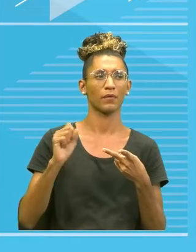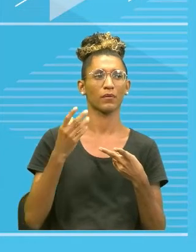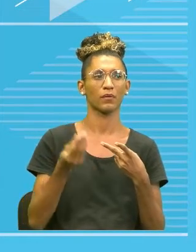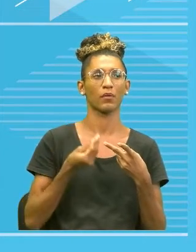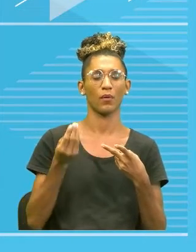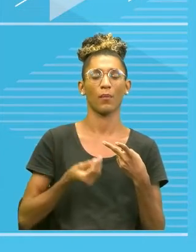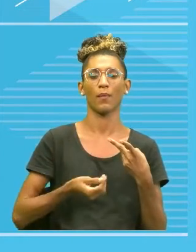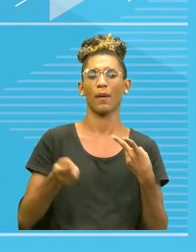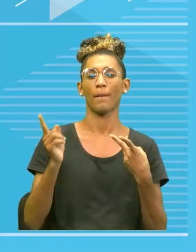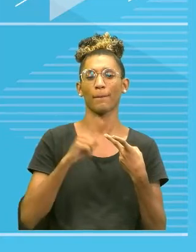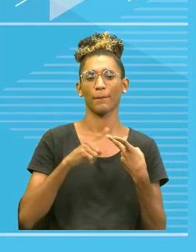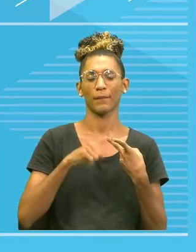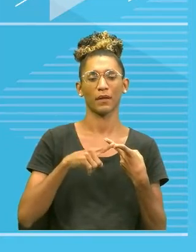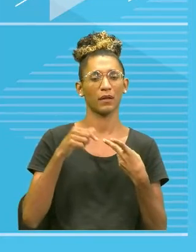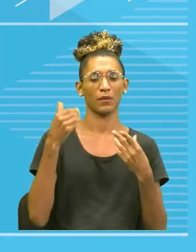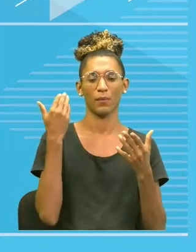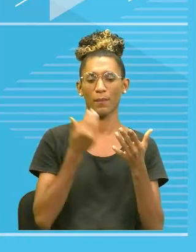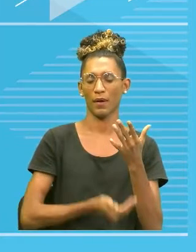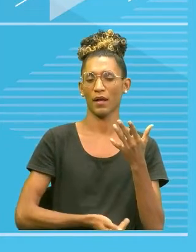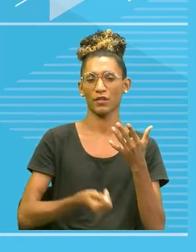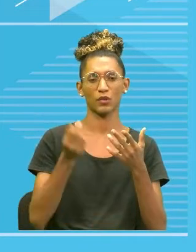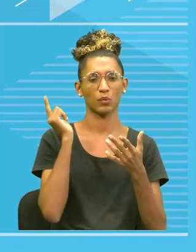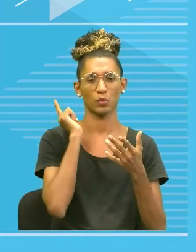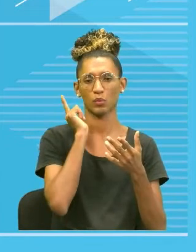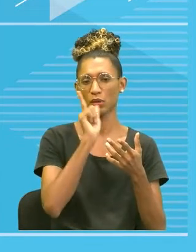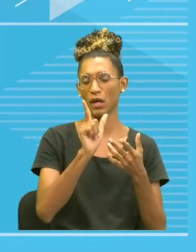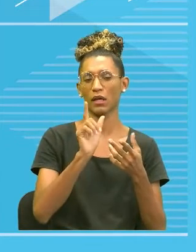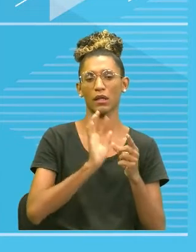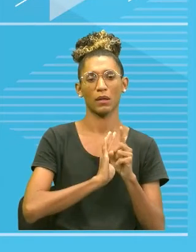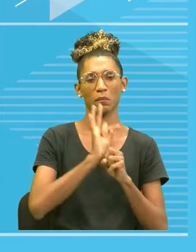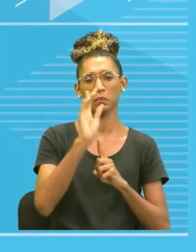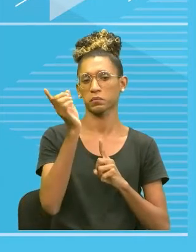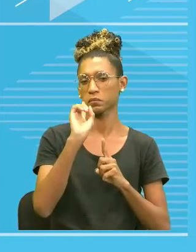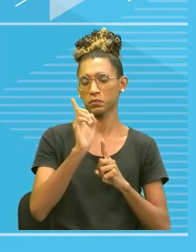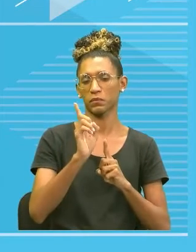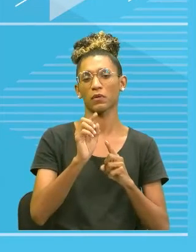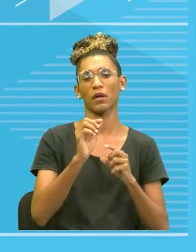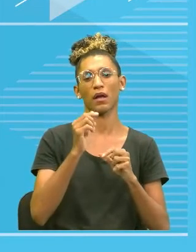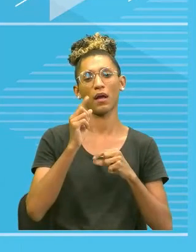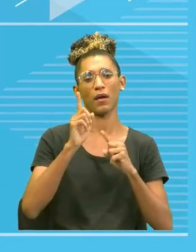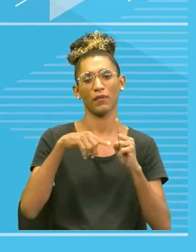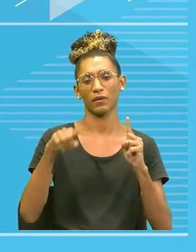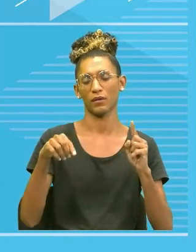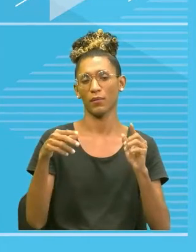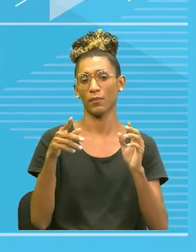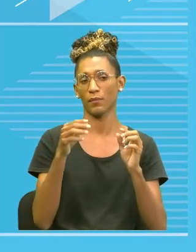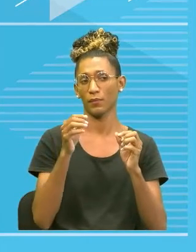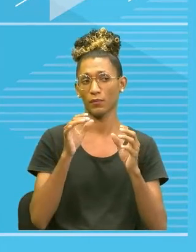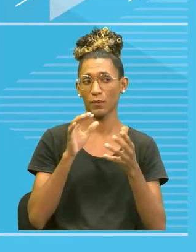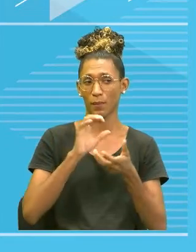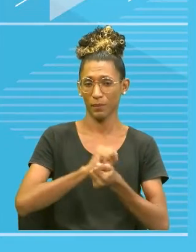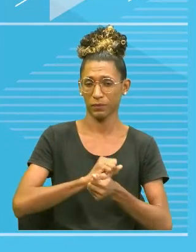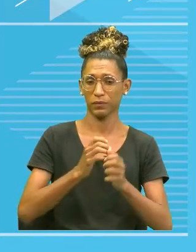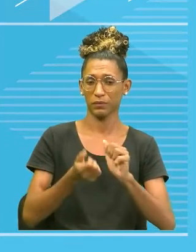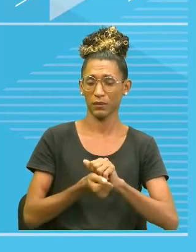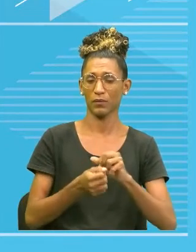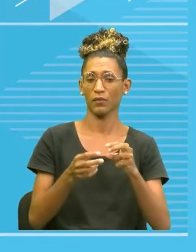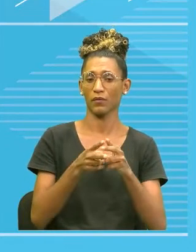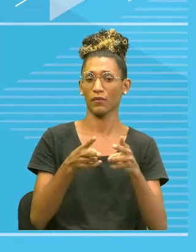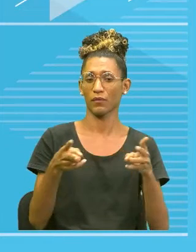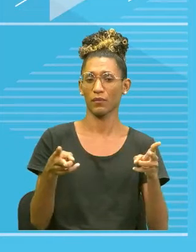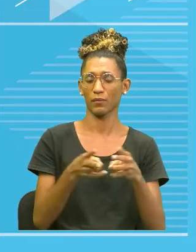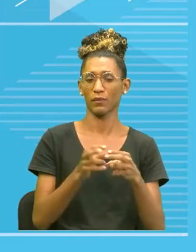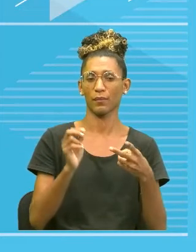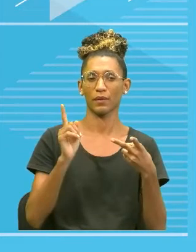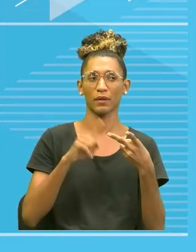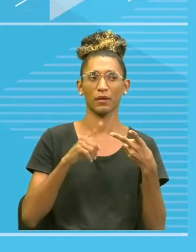onde você não perde nem ganha temperatura. Você tem uma variação de pressão e volume. E transformação adiabática é